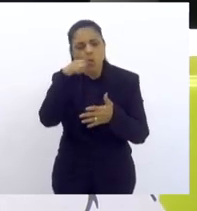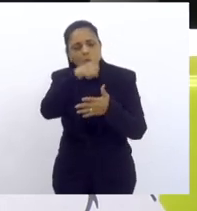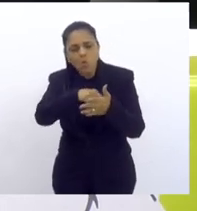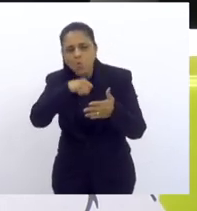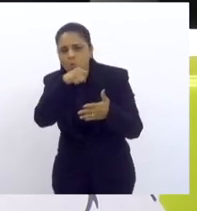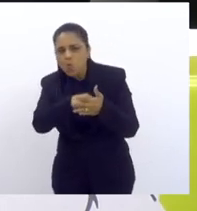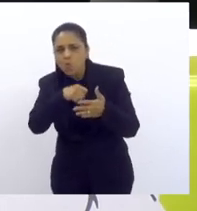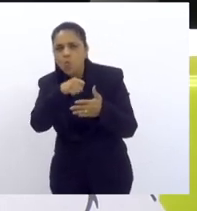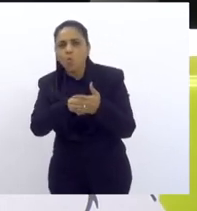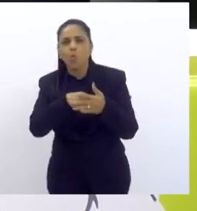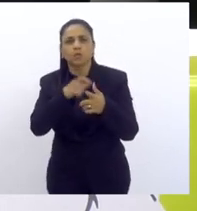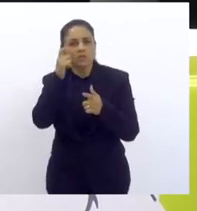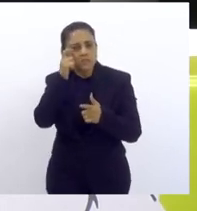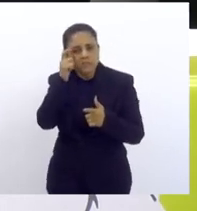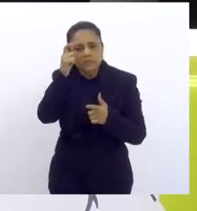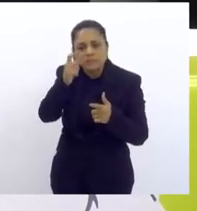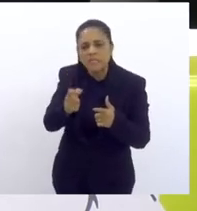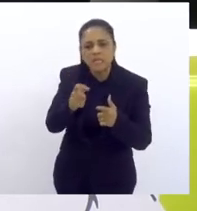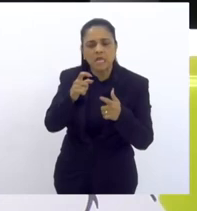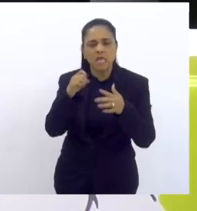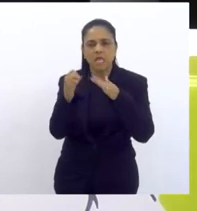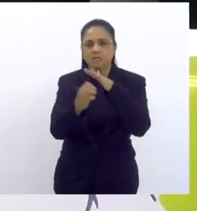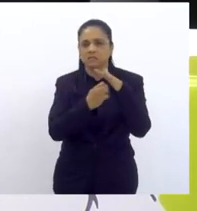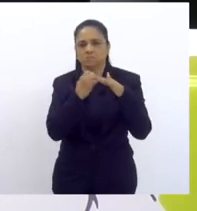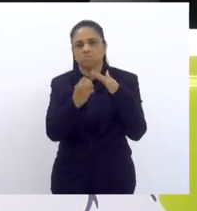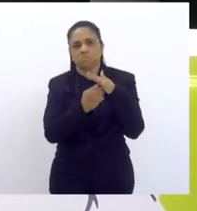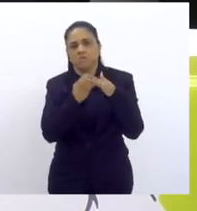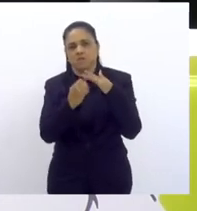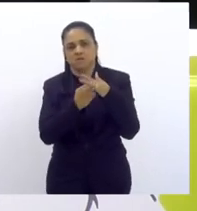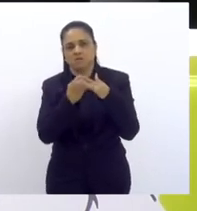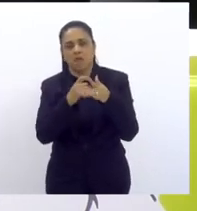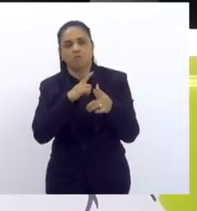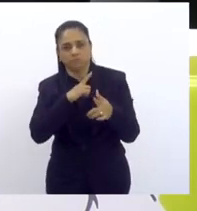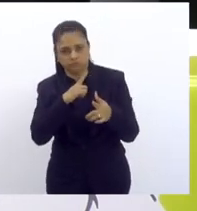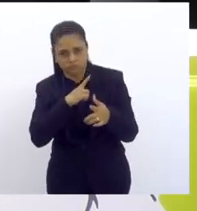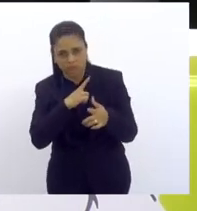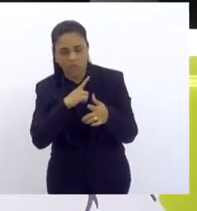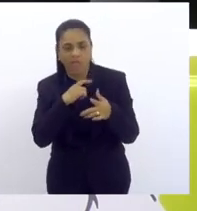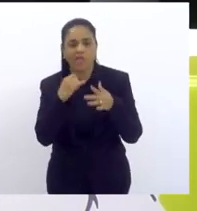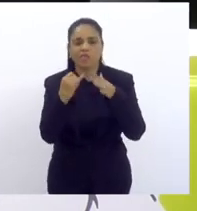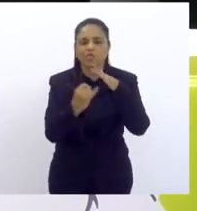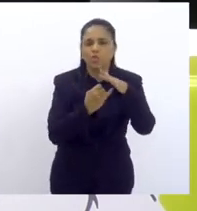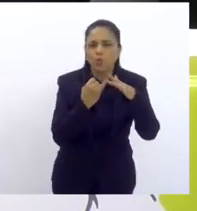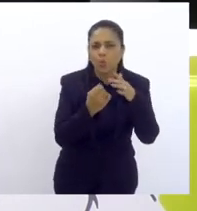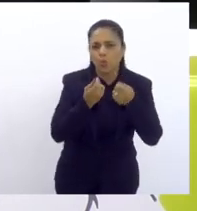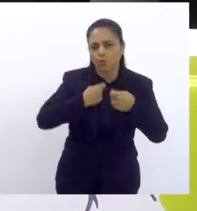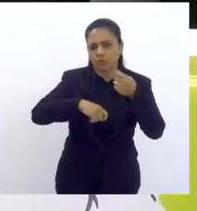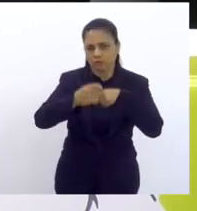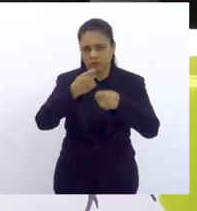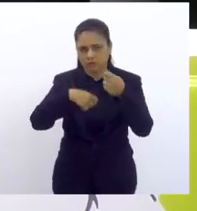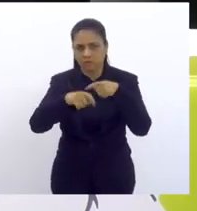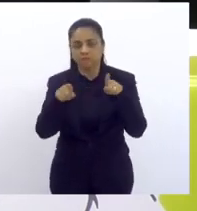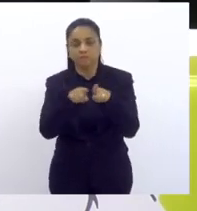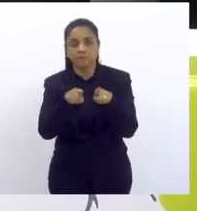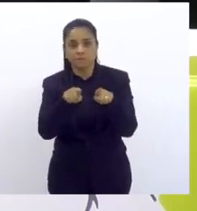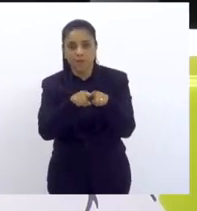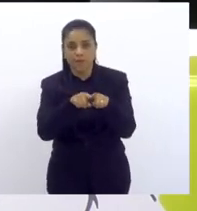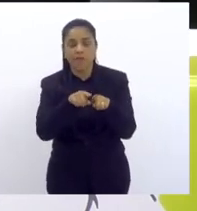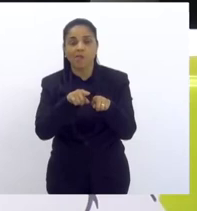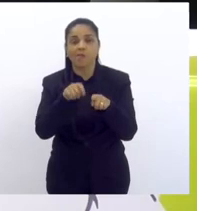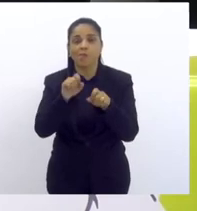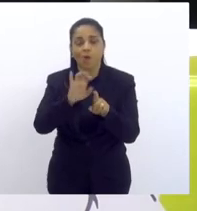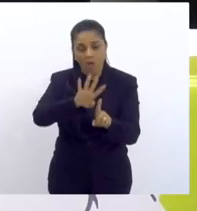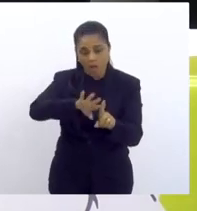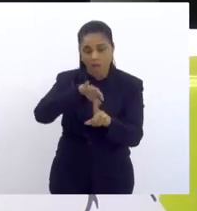interesses empresariais contra grandes setores comerciais industriais quando a bandeira do meio